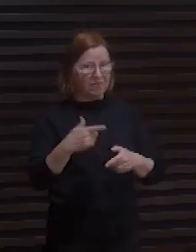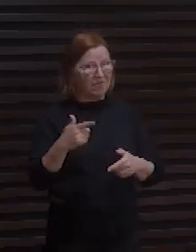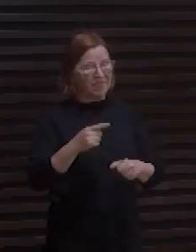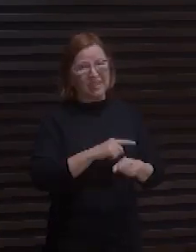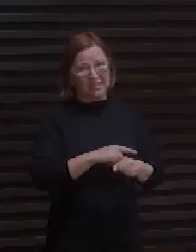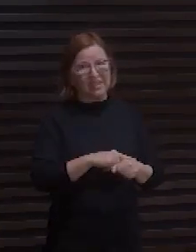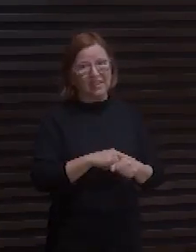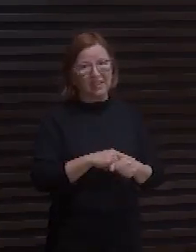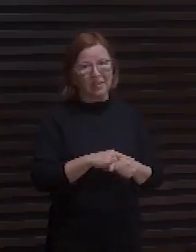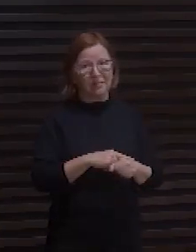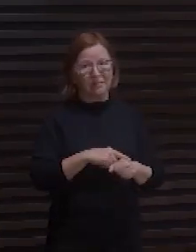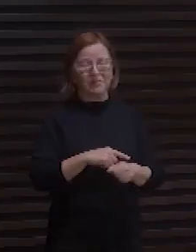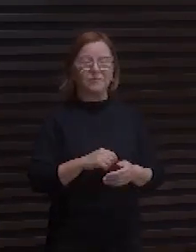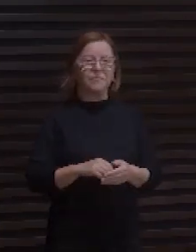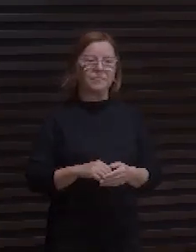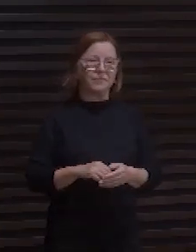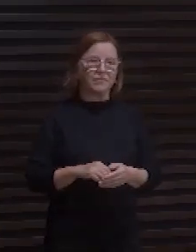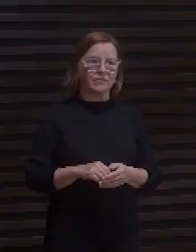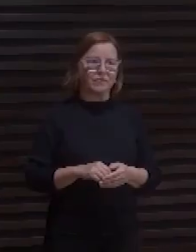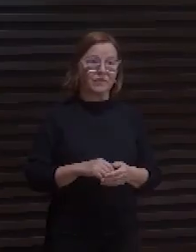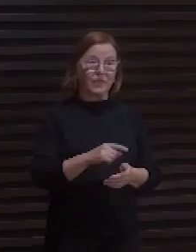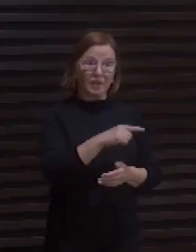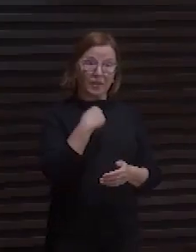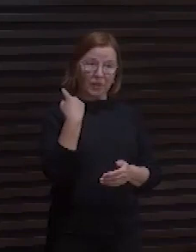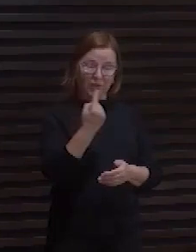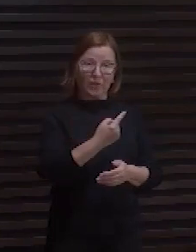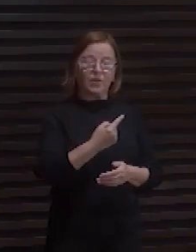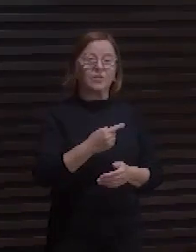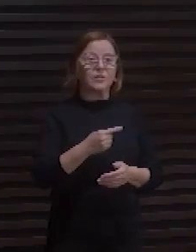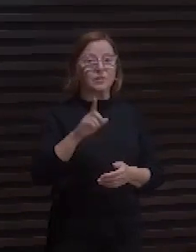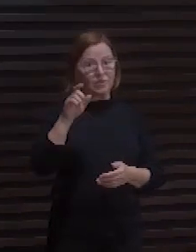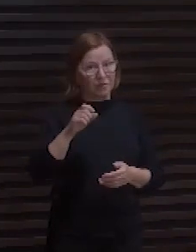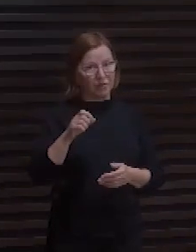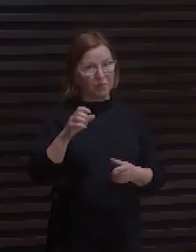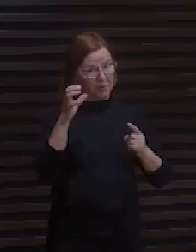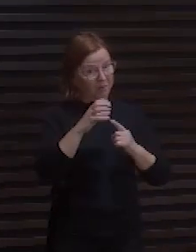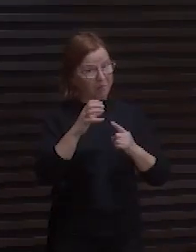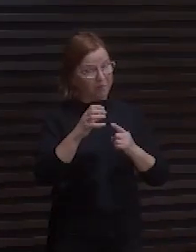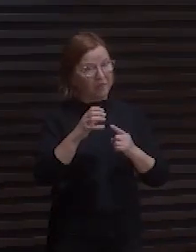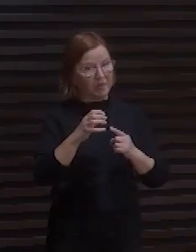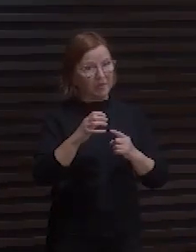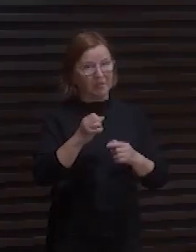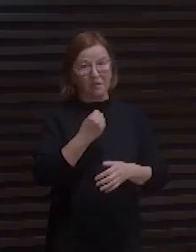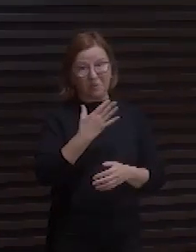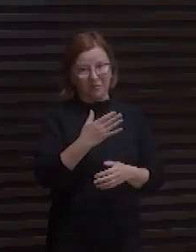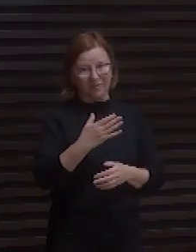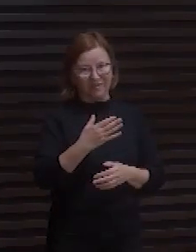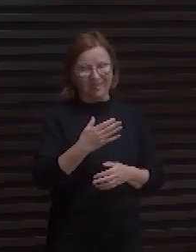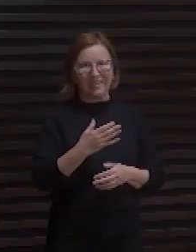mesmo? Nós somos essa influência, ou deveríamos ser, com a graça de